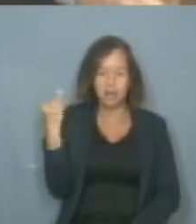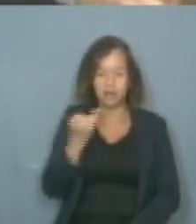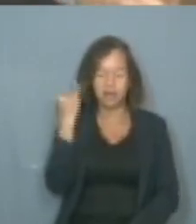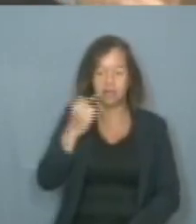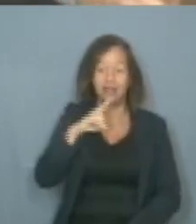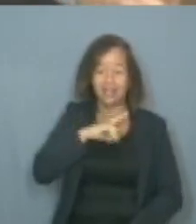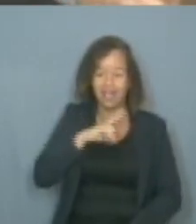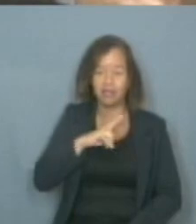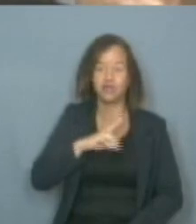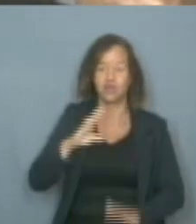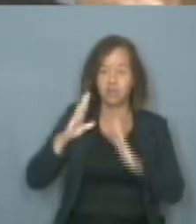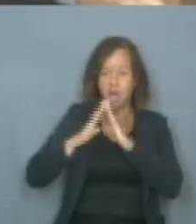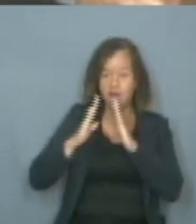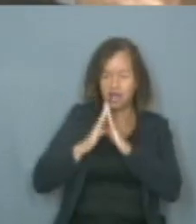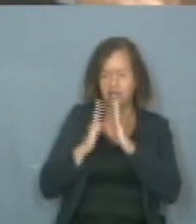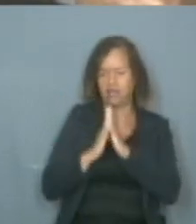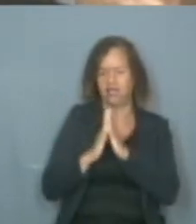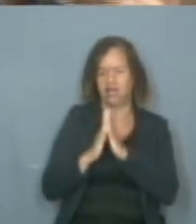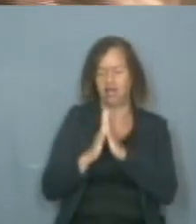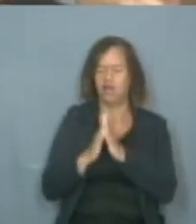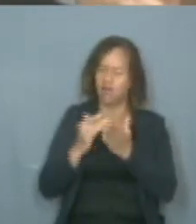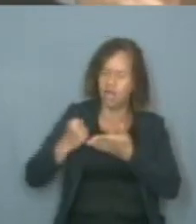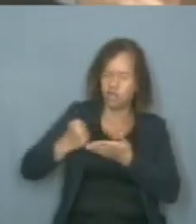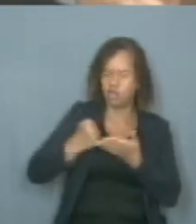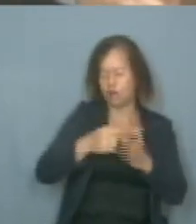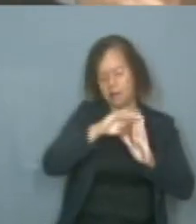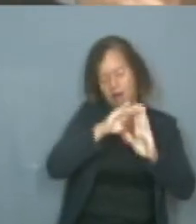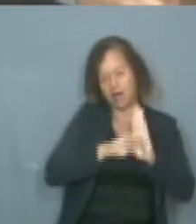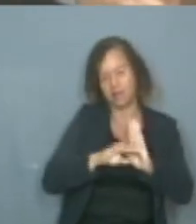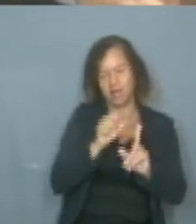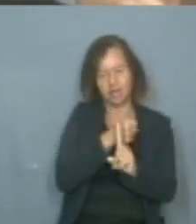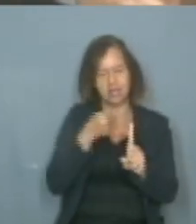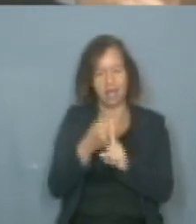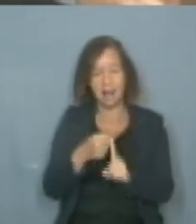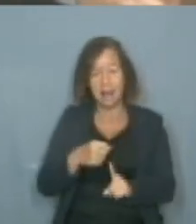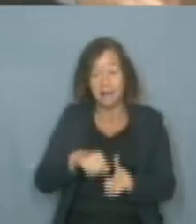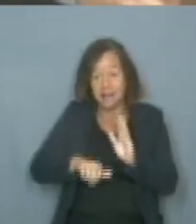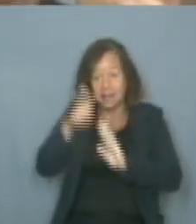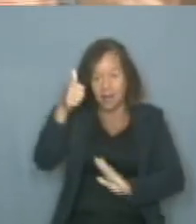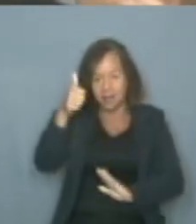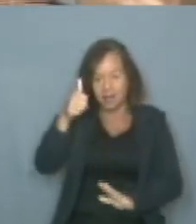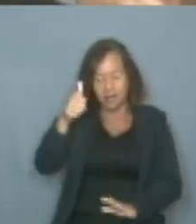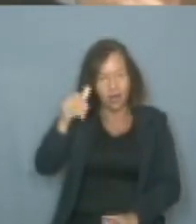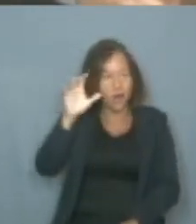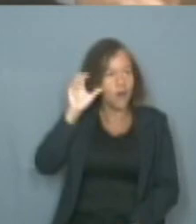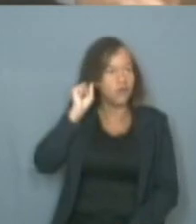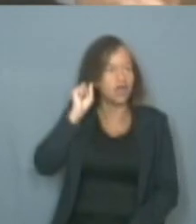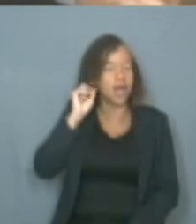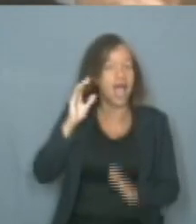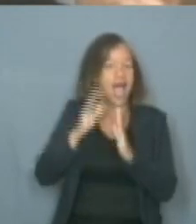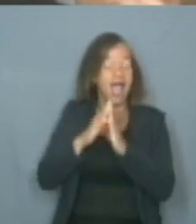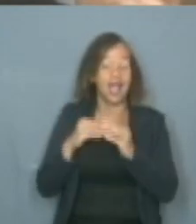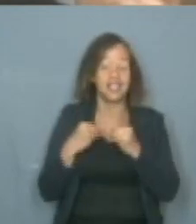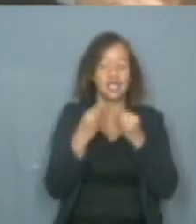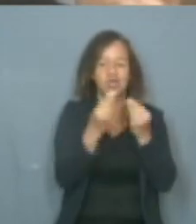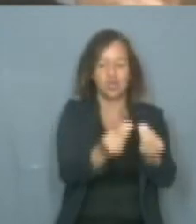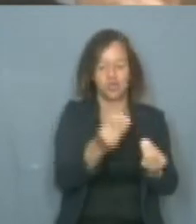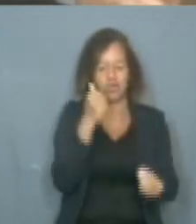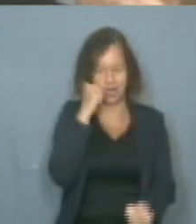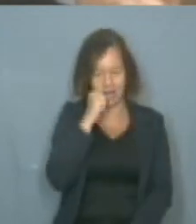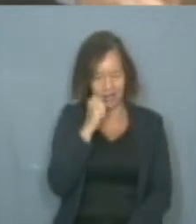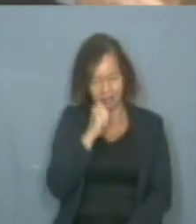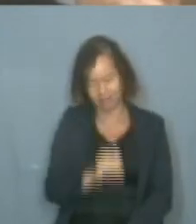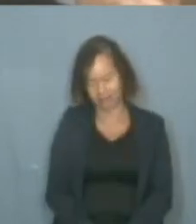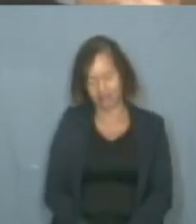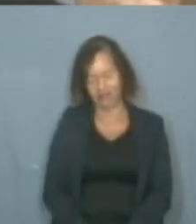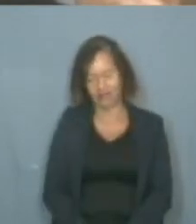termos moradias. Então, quando a gente é beneficiado no programa social, a primeira coisa que a gente escuta é: a casa é sua, mulher. Então, a